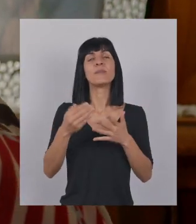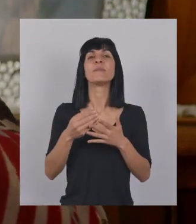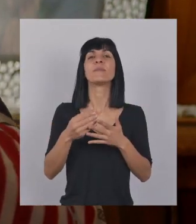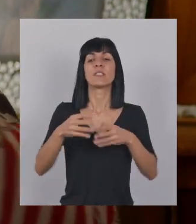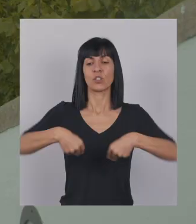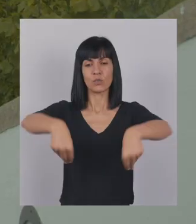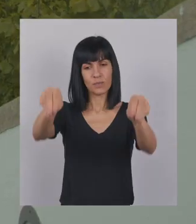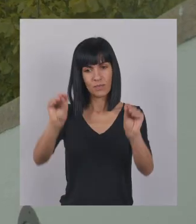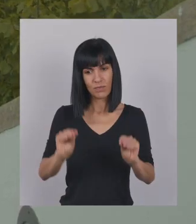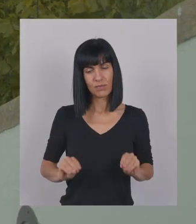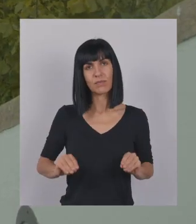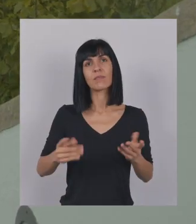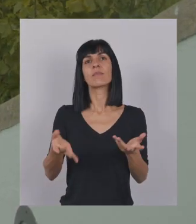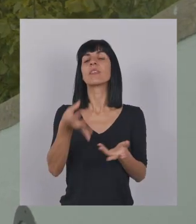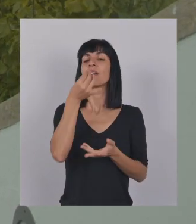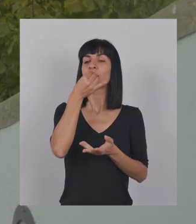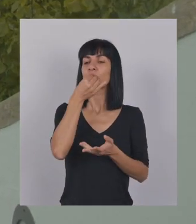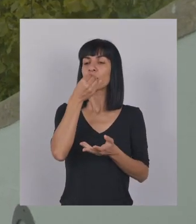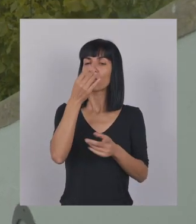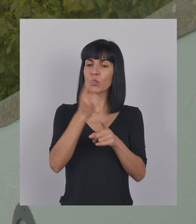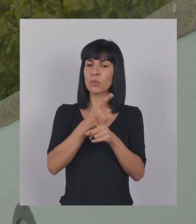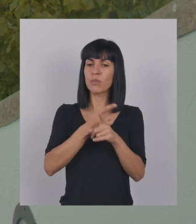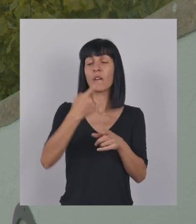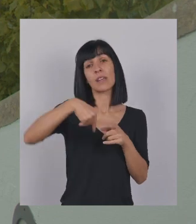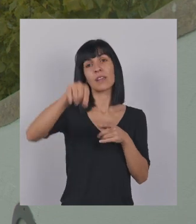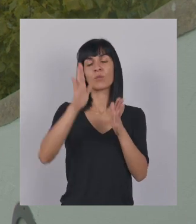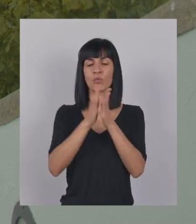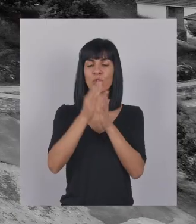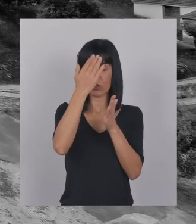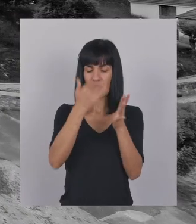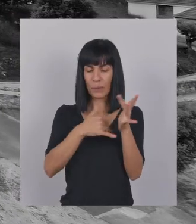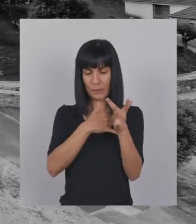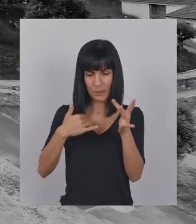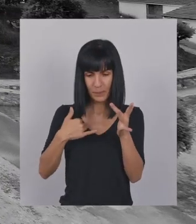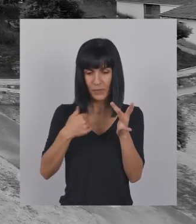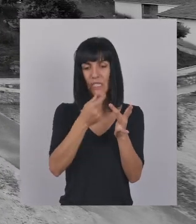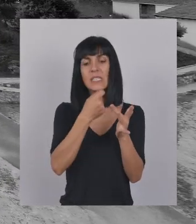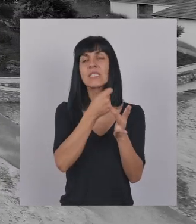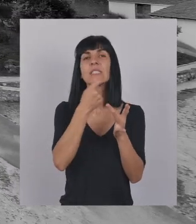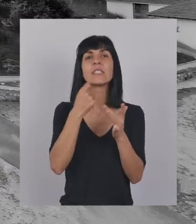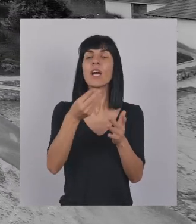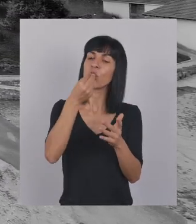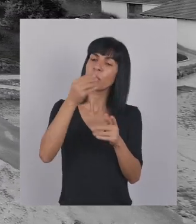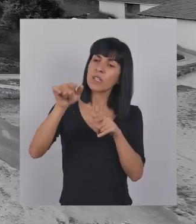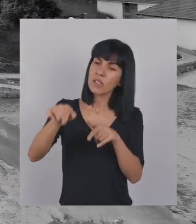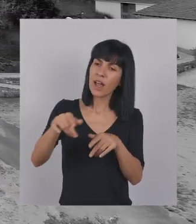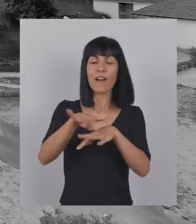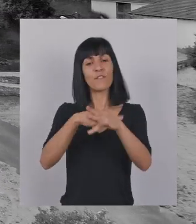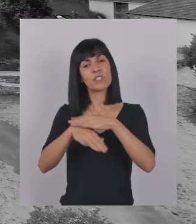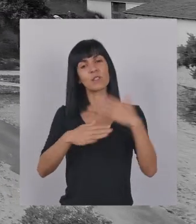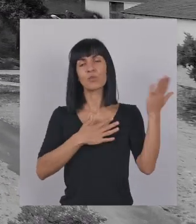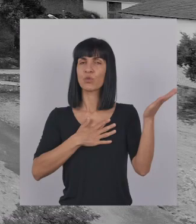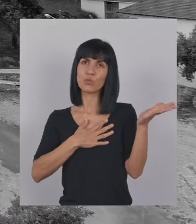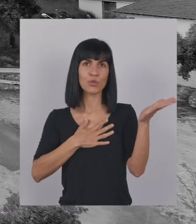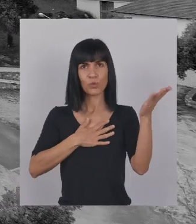do mundo de uma árvore nós tivemos uma mantinha íamos a missa comíamos lá ficávamos ali fazia